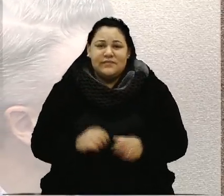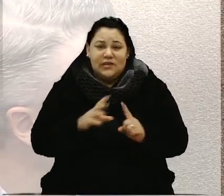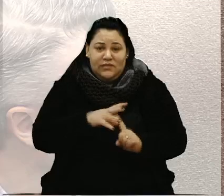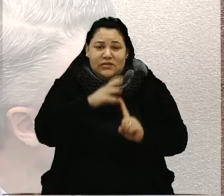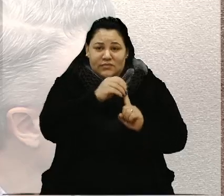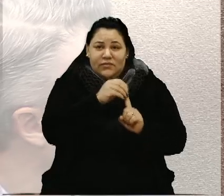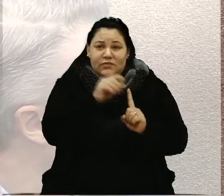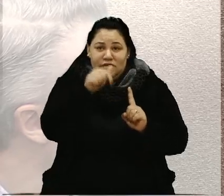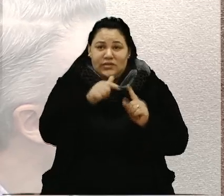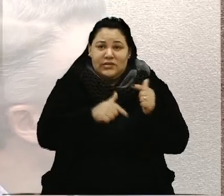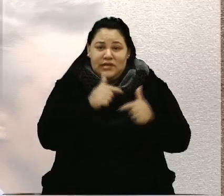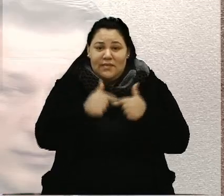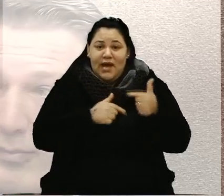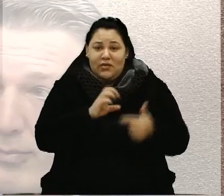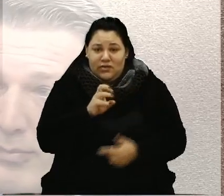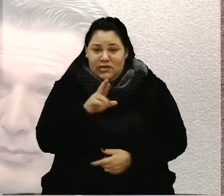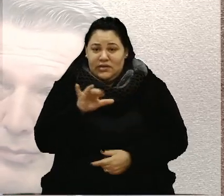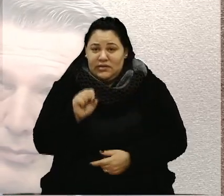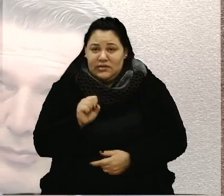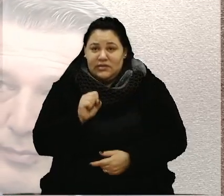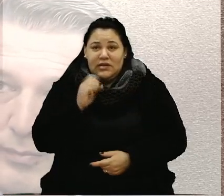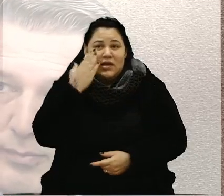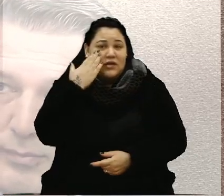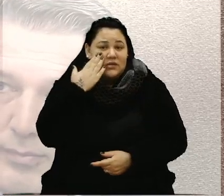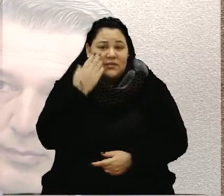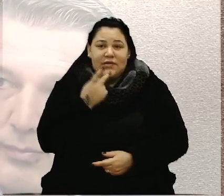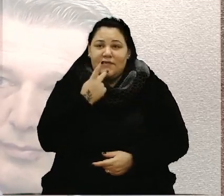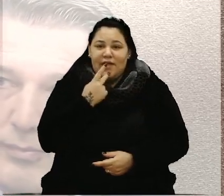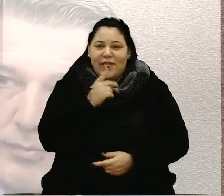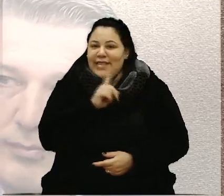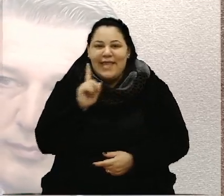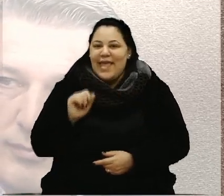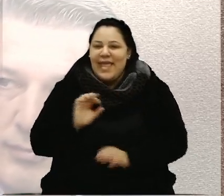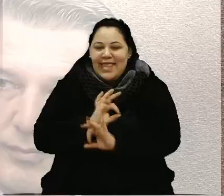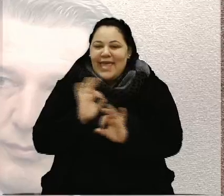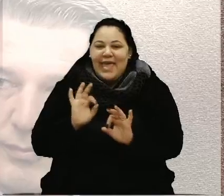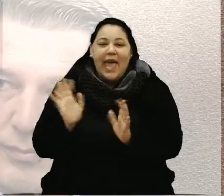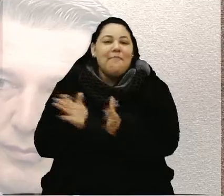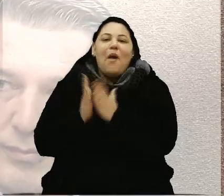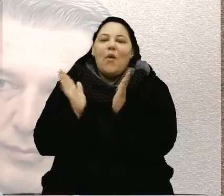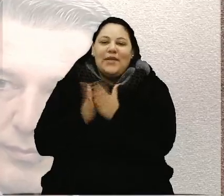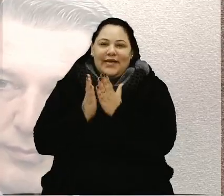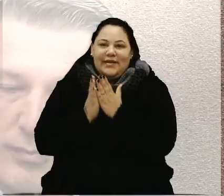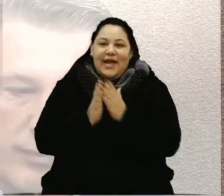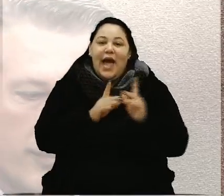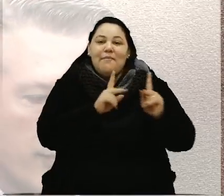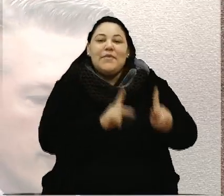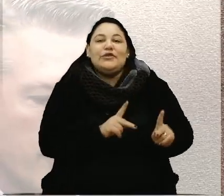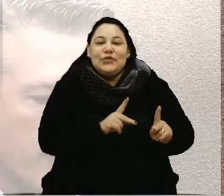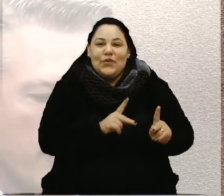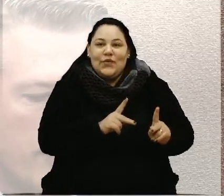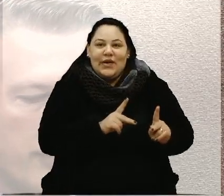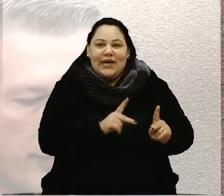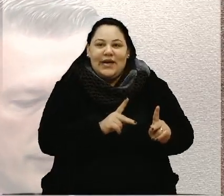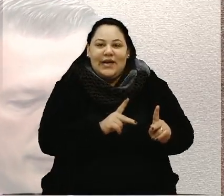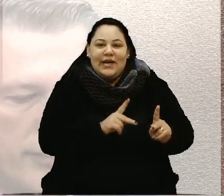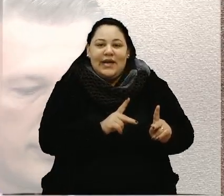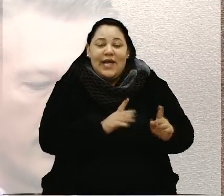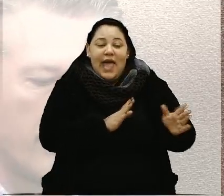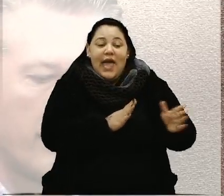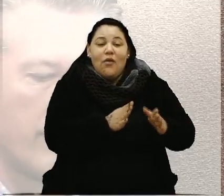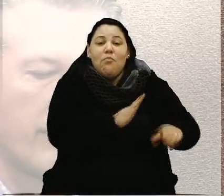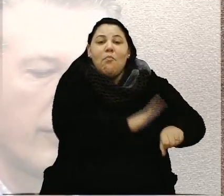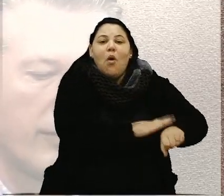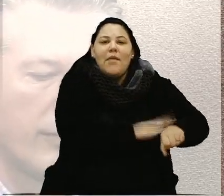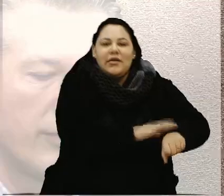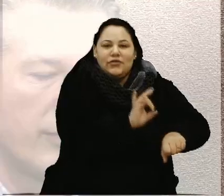nesse trabalho, Cristiane, eu sempre digo, ninguém é pobre, está pobre. Ninguém é drogado, está